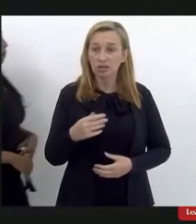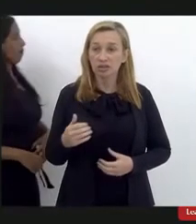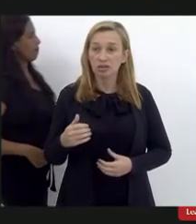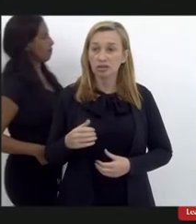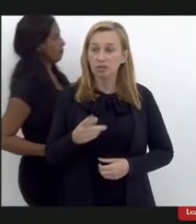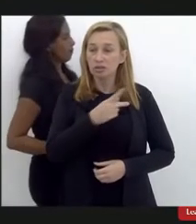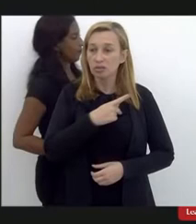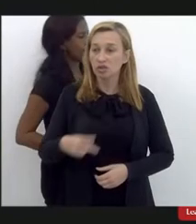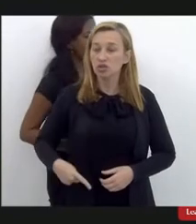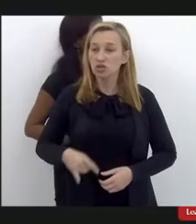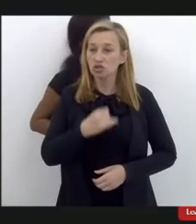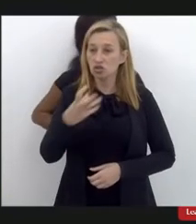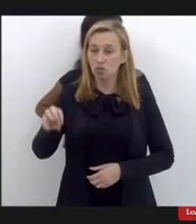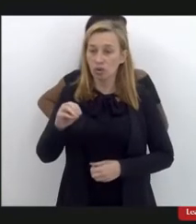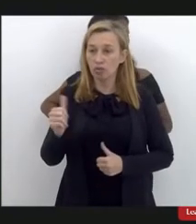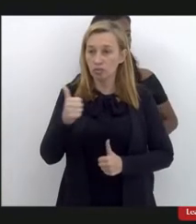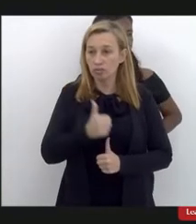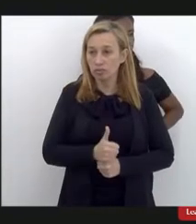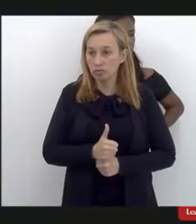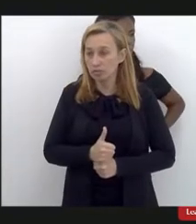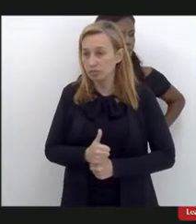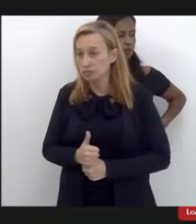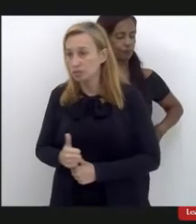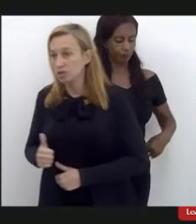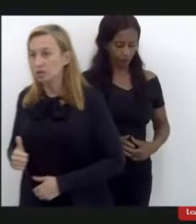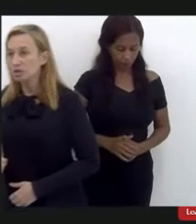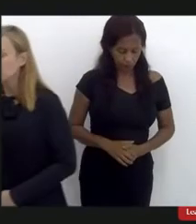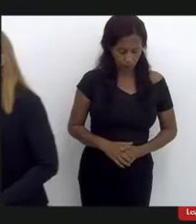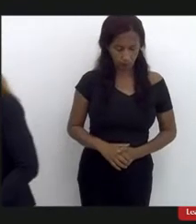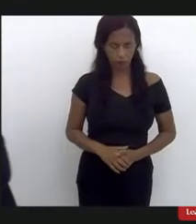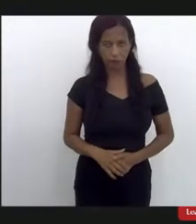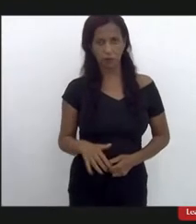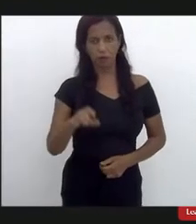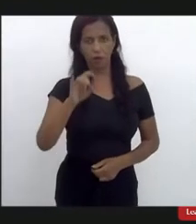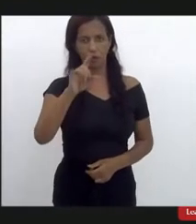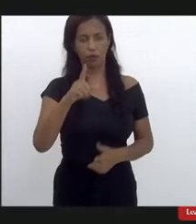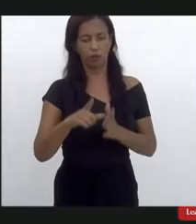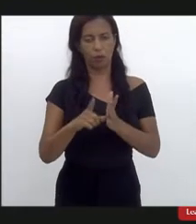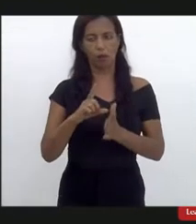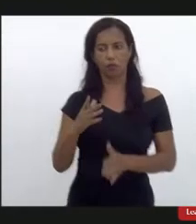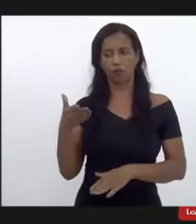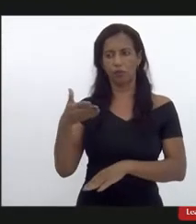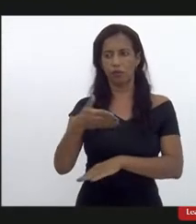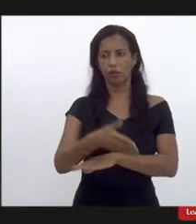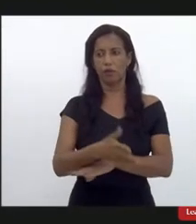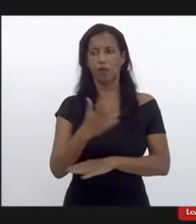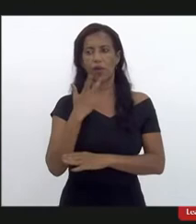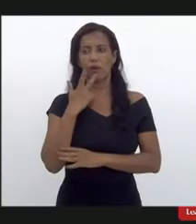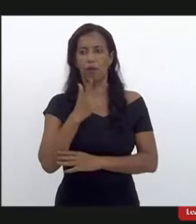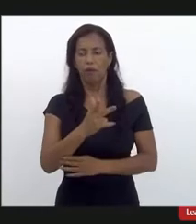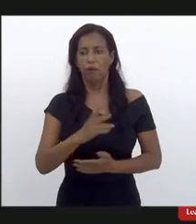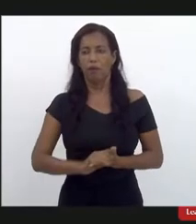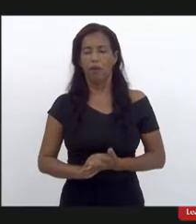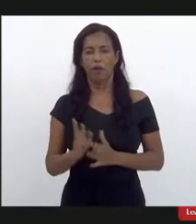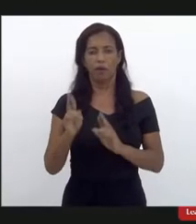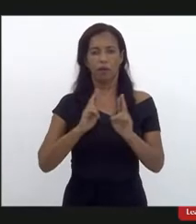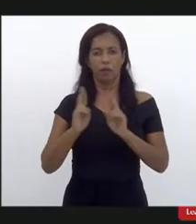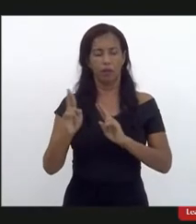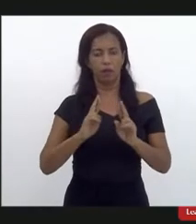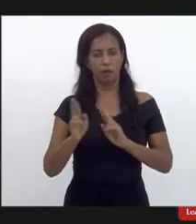ao presidente João Carrilho. Presidente Carrilho, só antes da sua intervenção agora, só registrar que, em